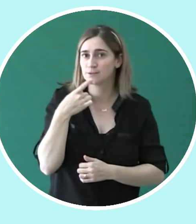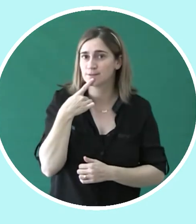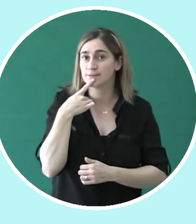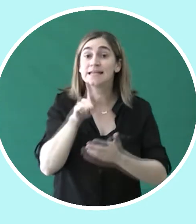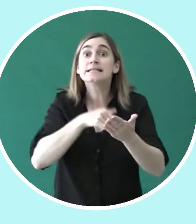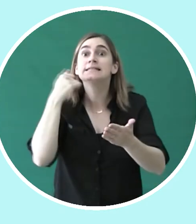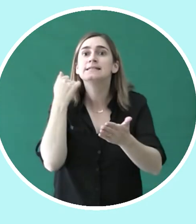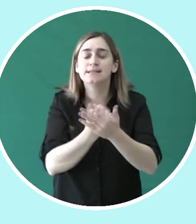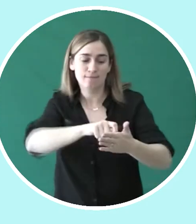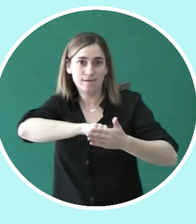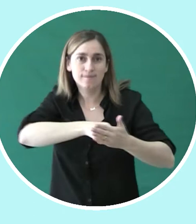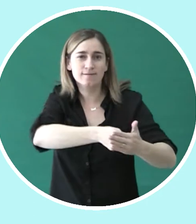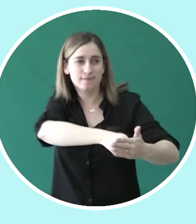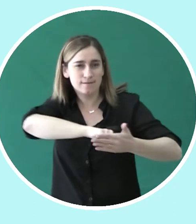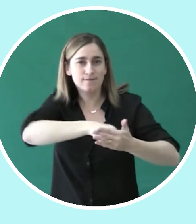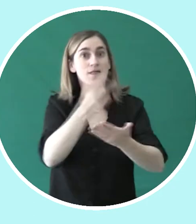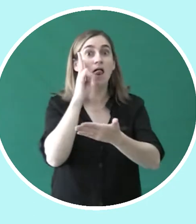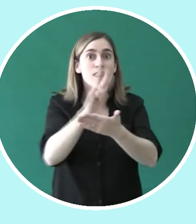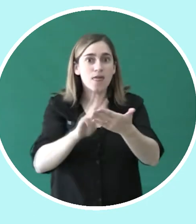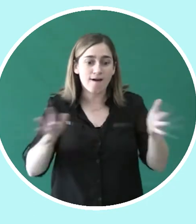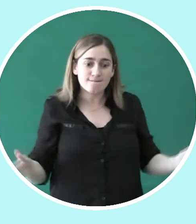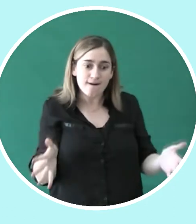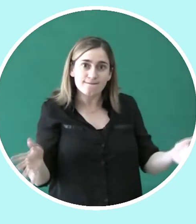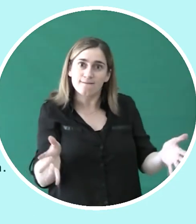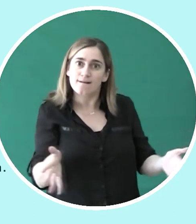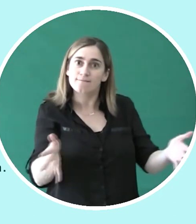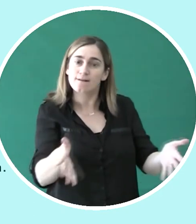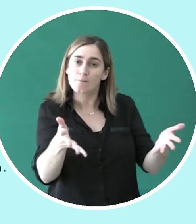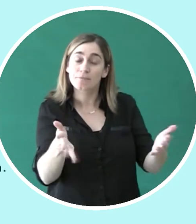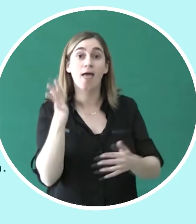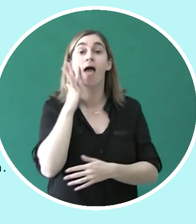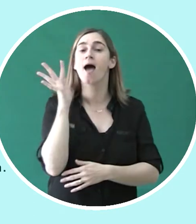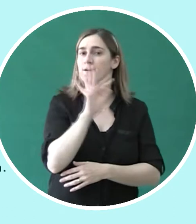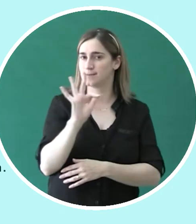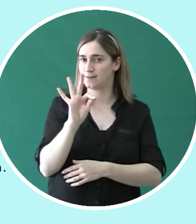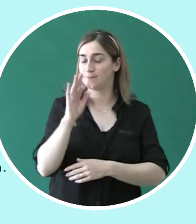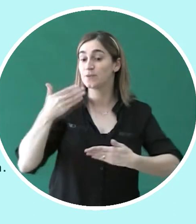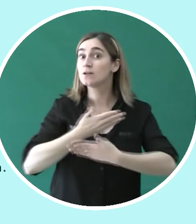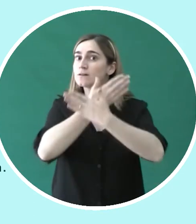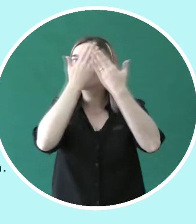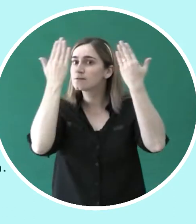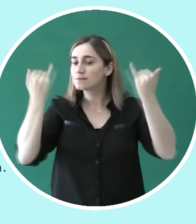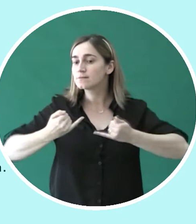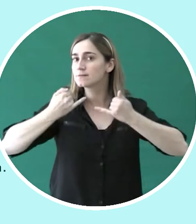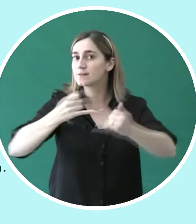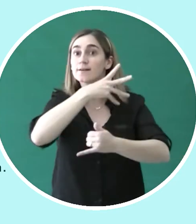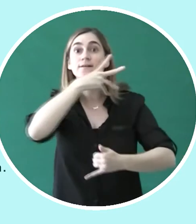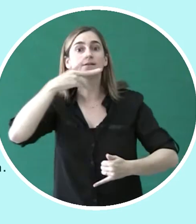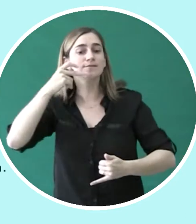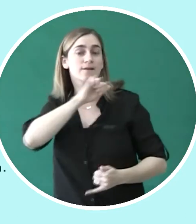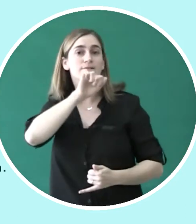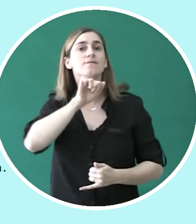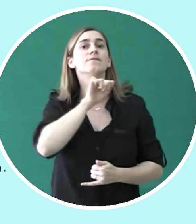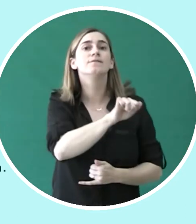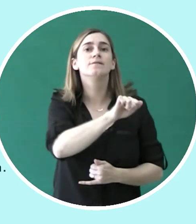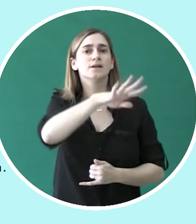problema, insistindo sempre para que ele gostasse de ler. Assim, no dia seguinte ao seu